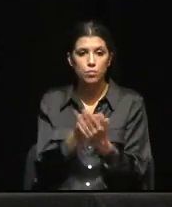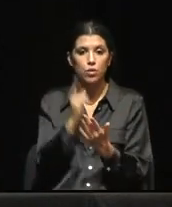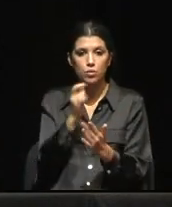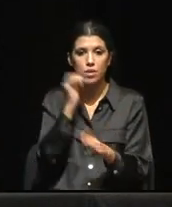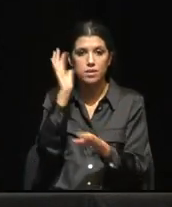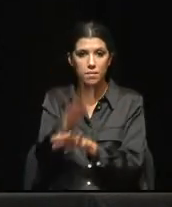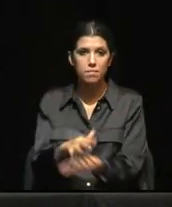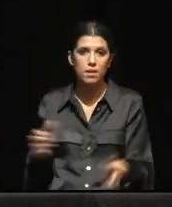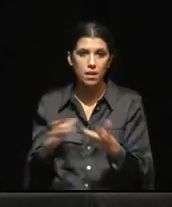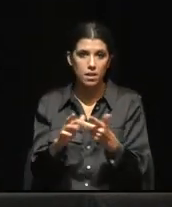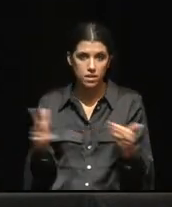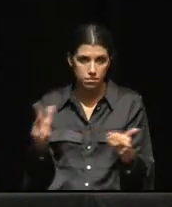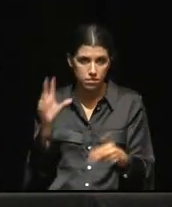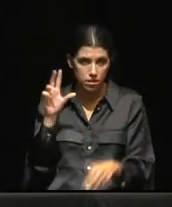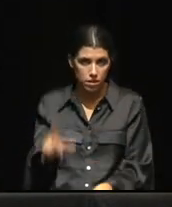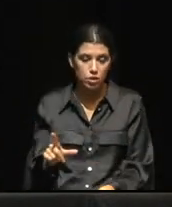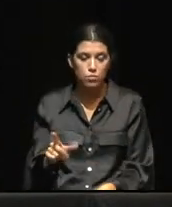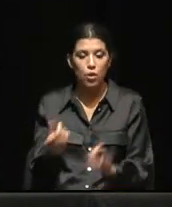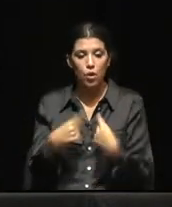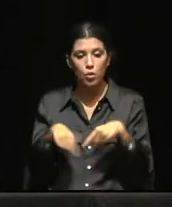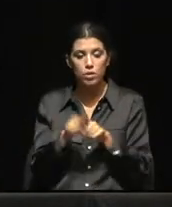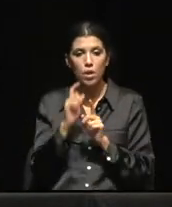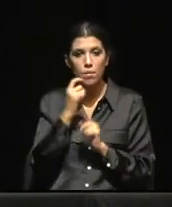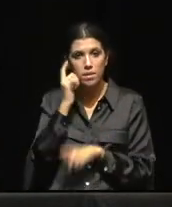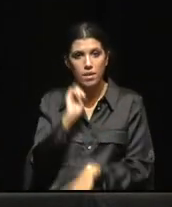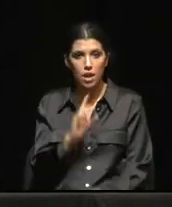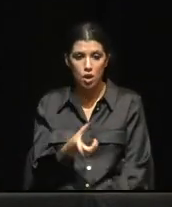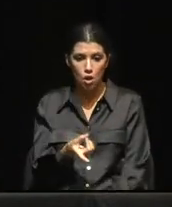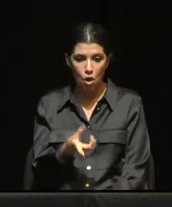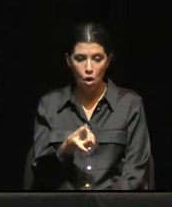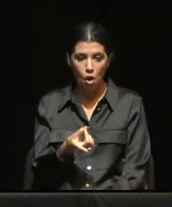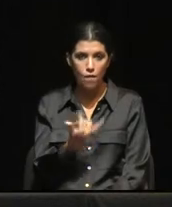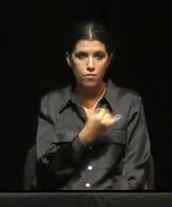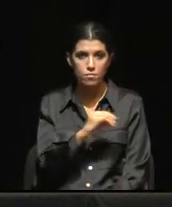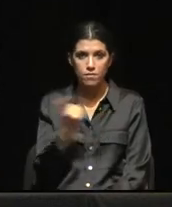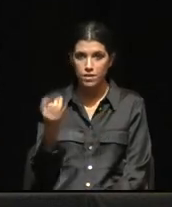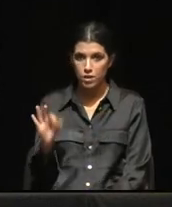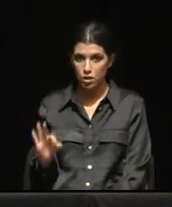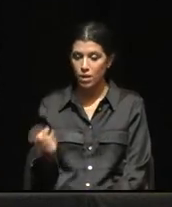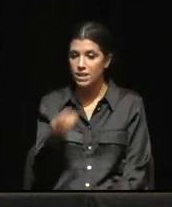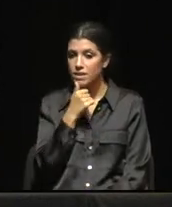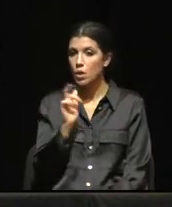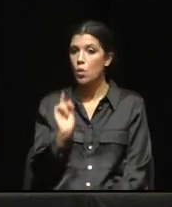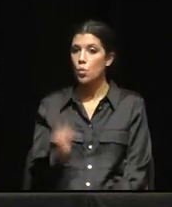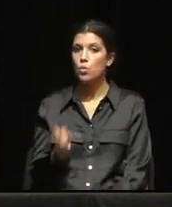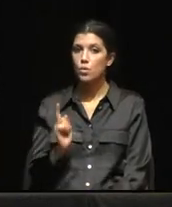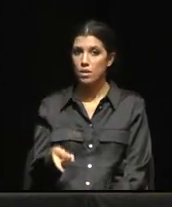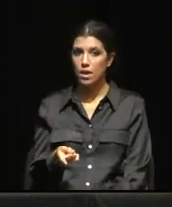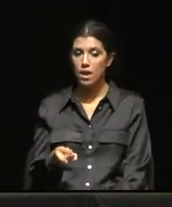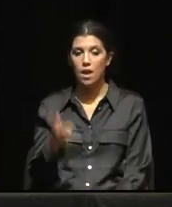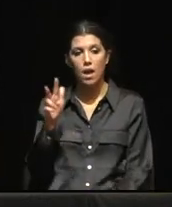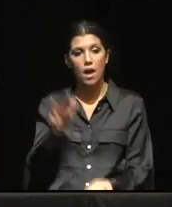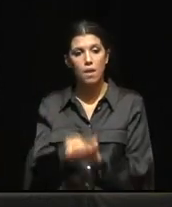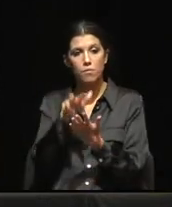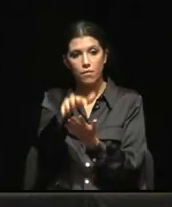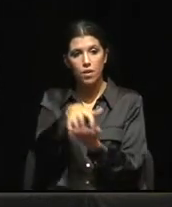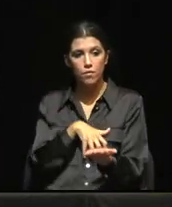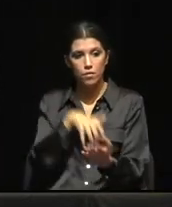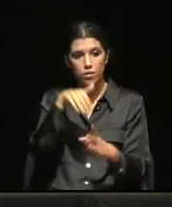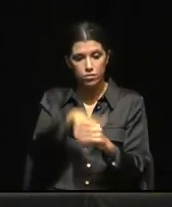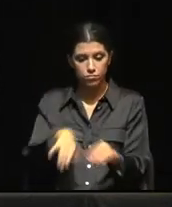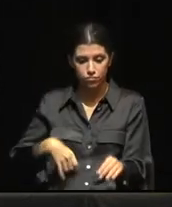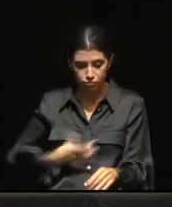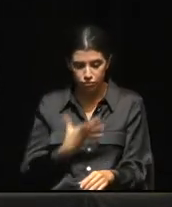Assembleia Municipal de Lisboa reunida em sessão plenária no dia 9 de Abril de 2024 que deliere aprovar o presente voto